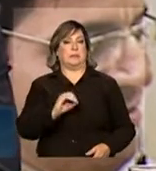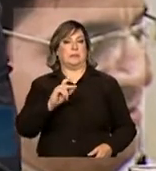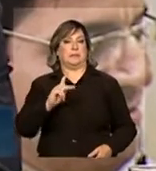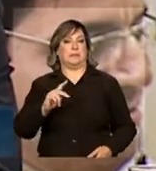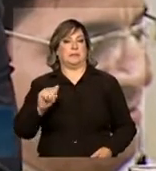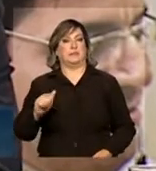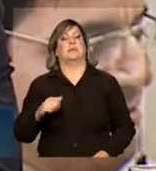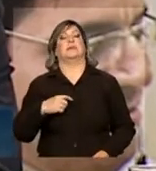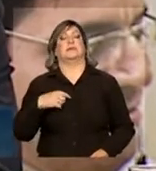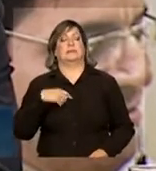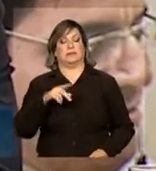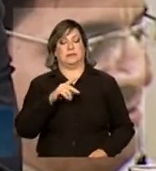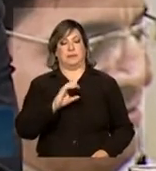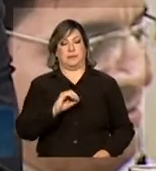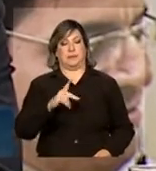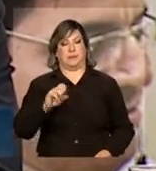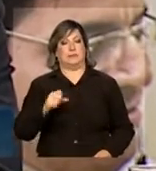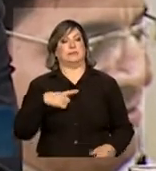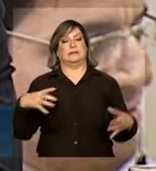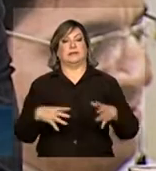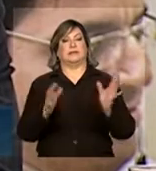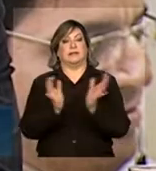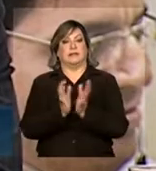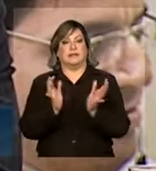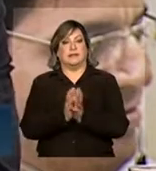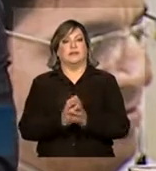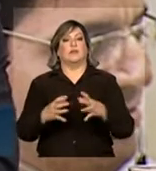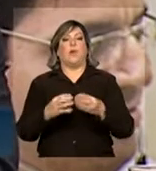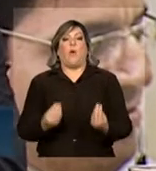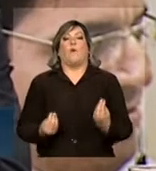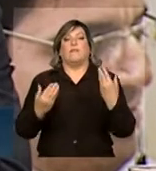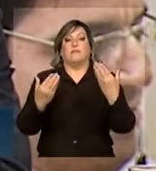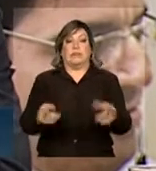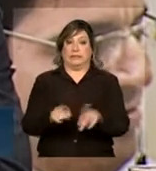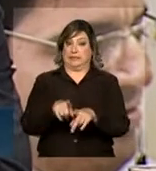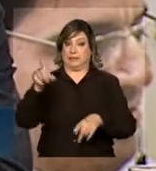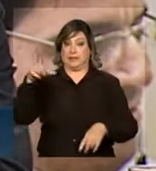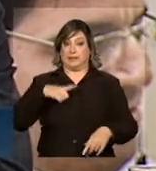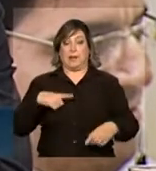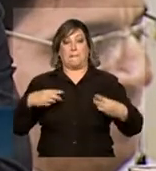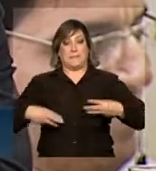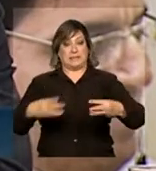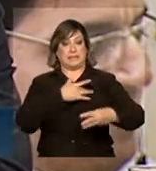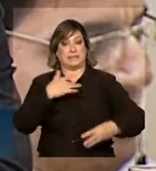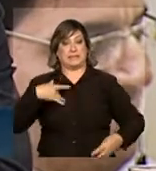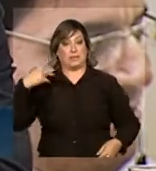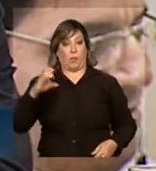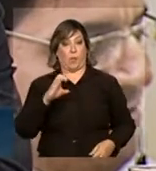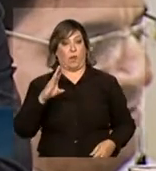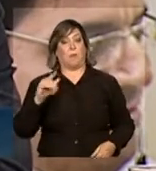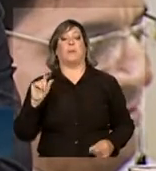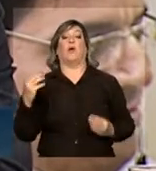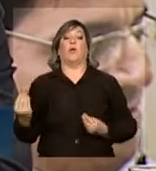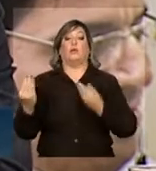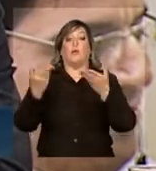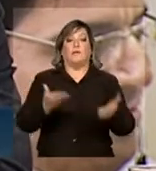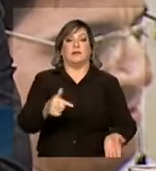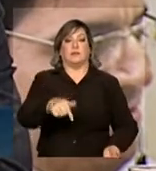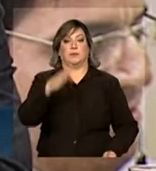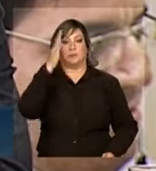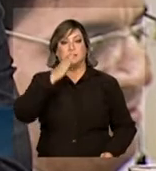Ministério da Saúde Cuba por eh oferecer a possibilidade de incluir o Brasil entre as suas missões externas